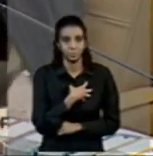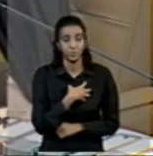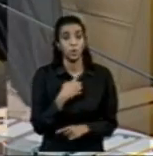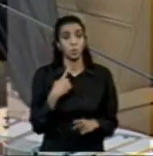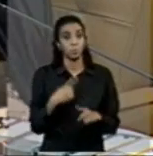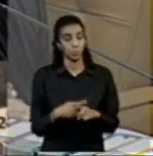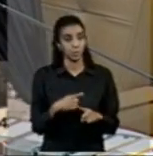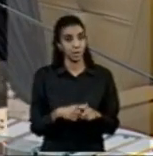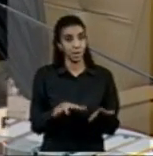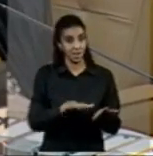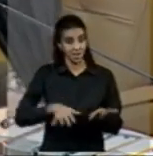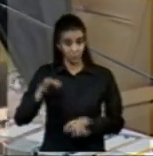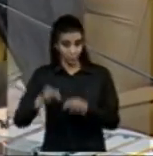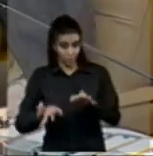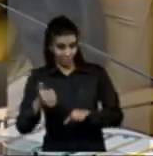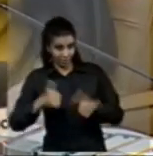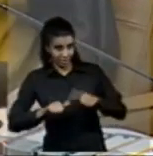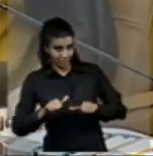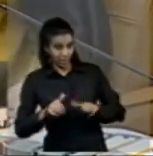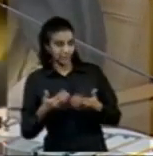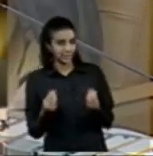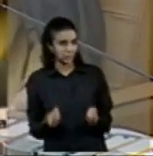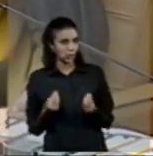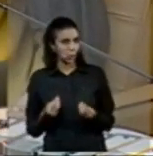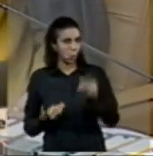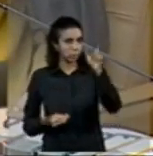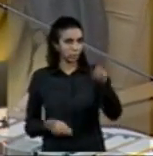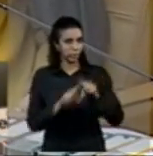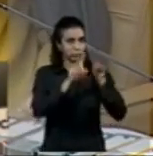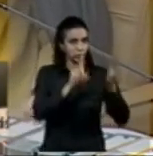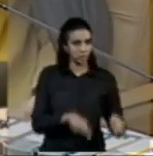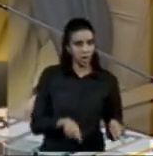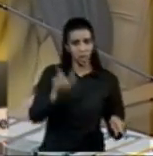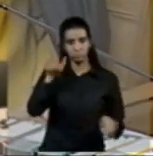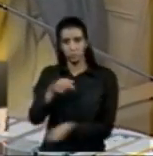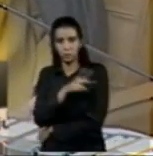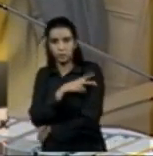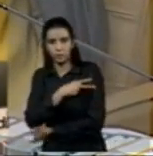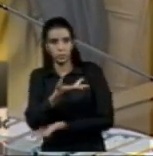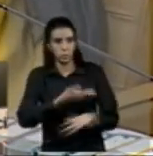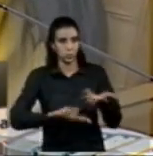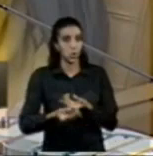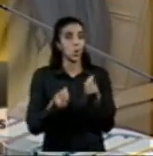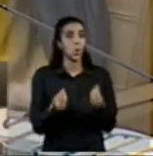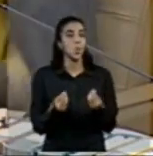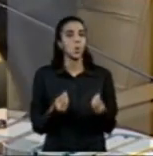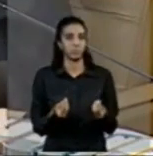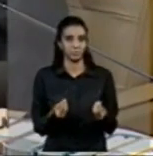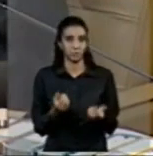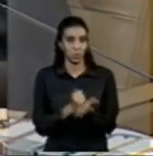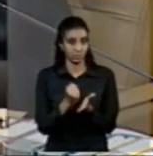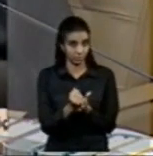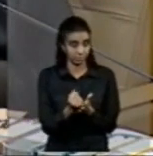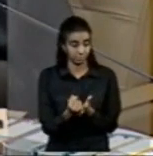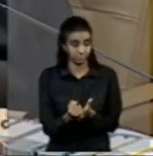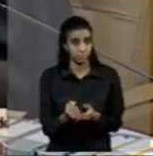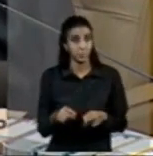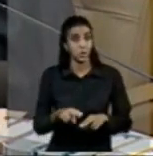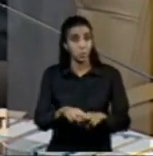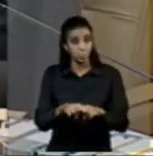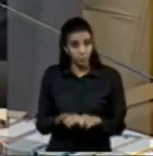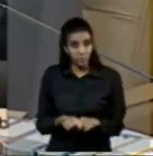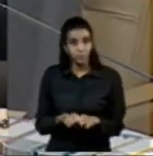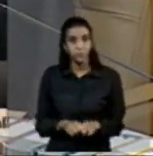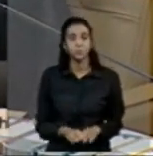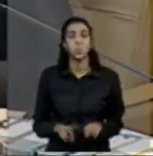vista jurídico, as relações entre os trabalhadores e os contratantes da sua força de trabalho. Por isso, o tema